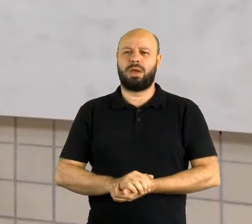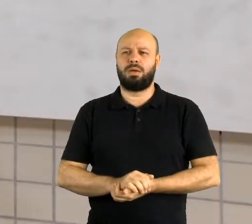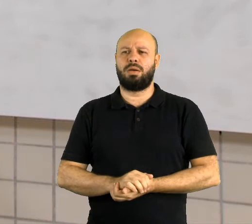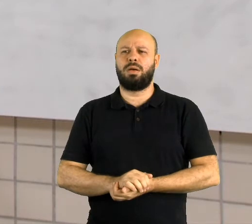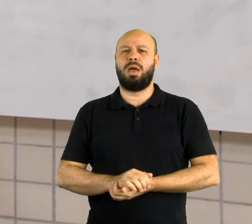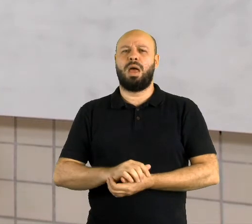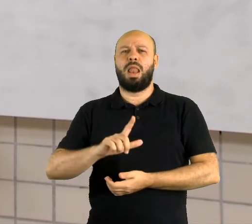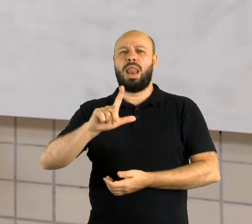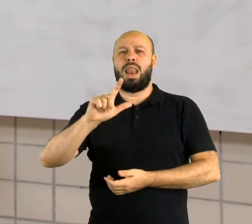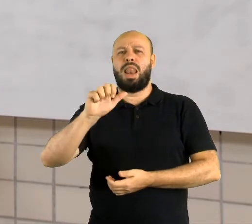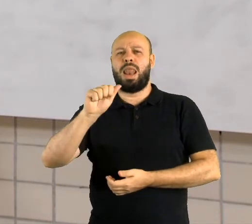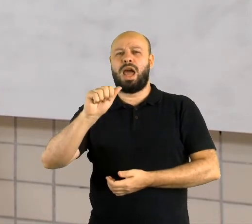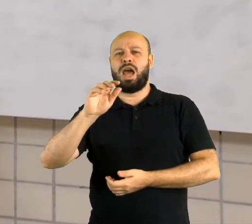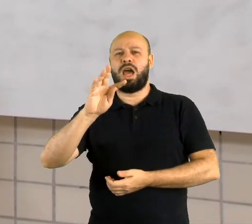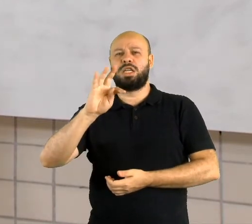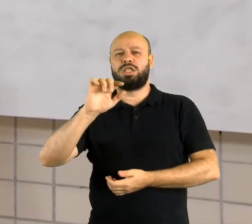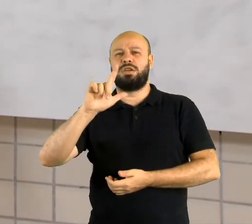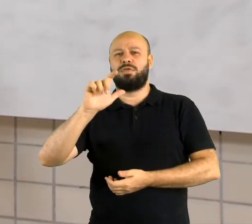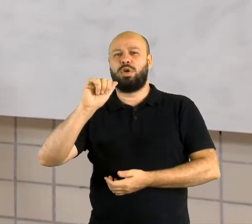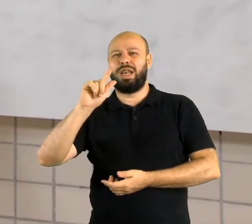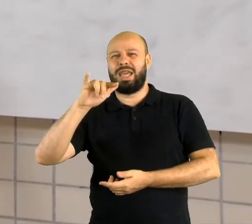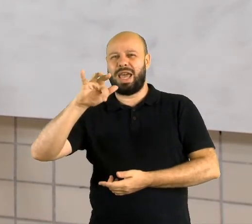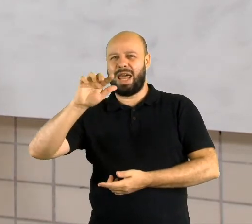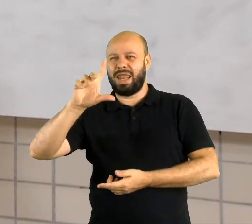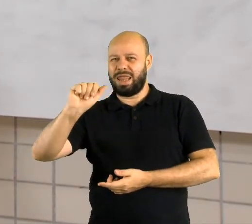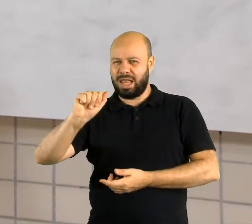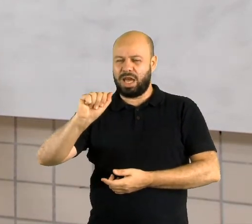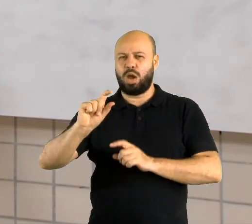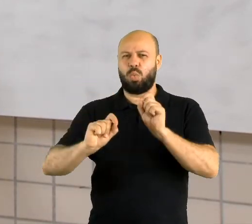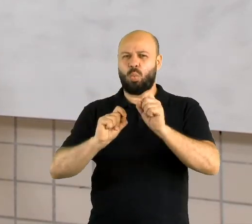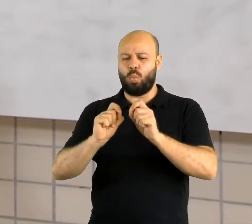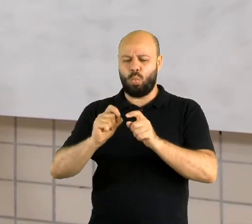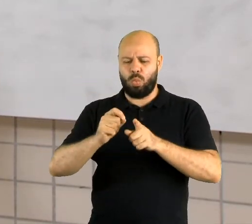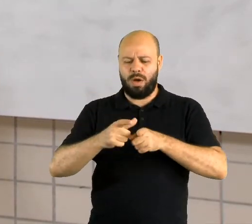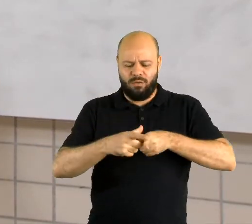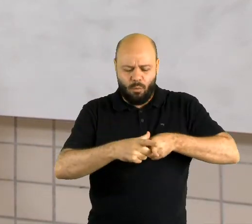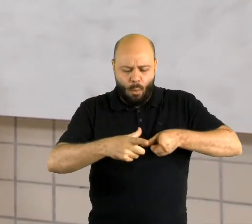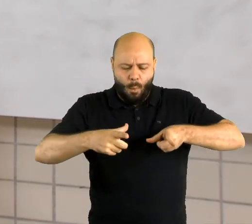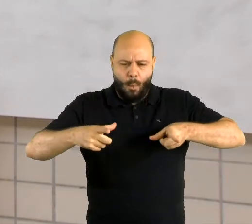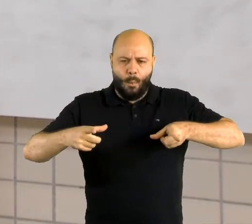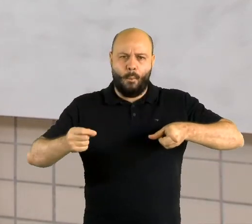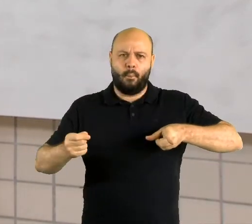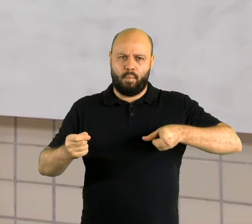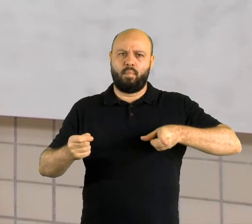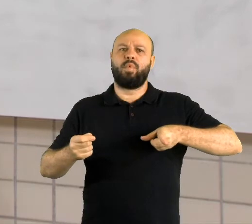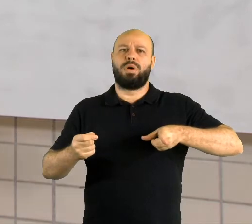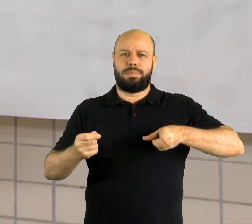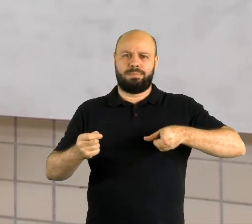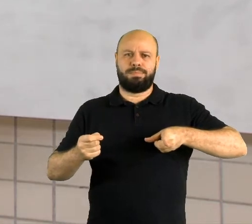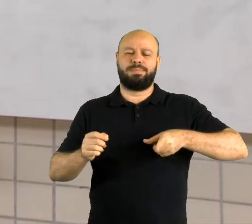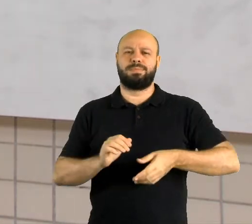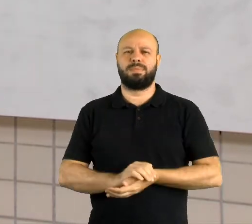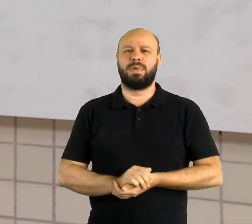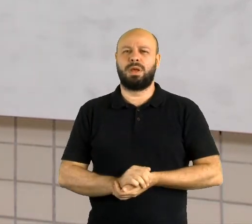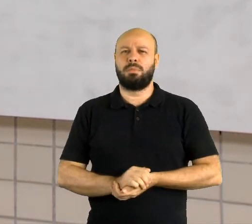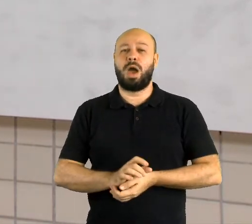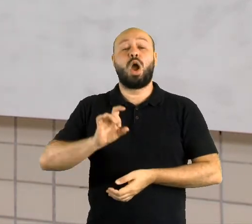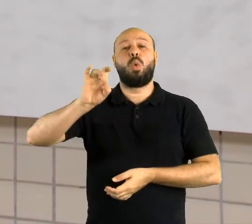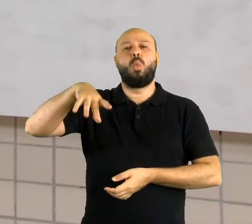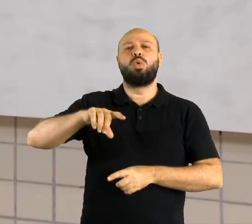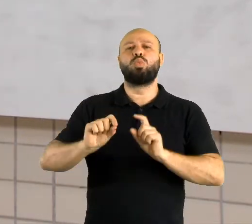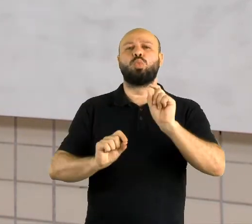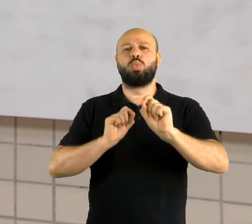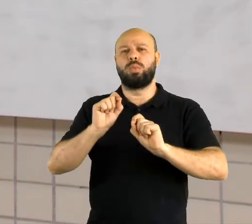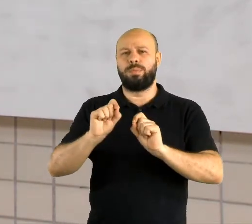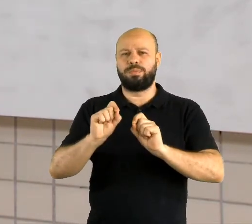Latifoliada. Latifoliada, porque as folhas são grossas e grandes, né? E por último,